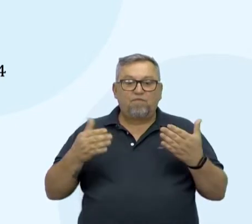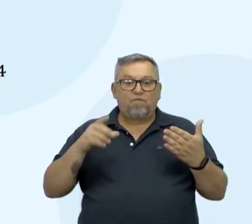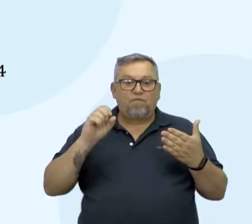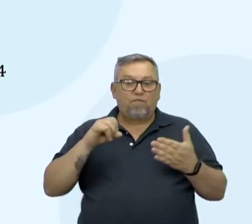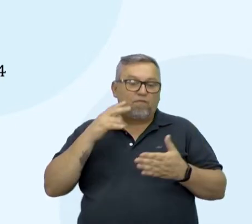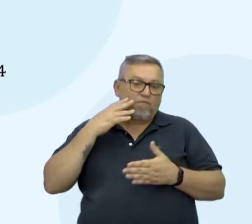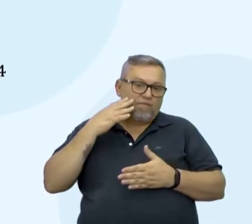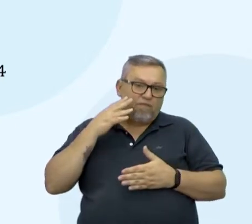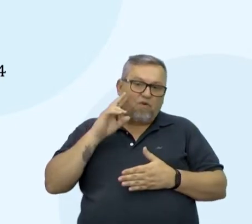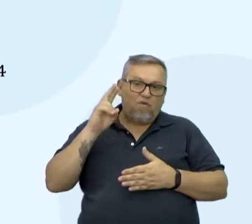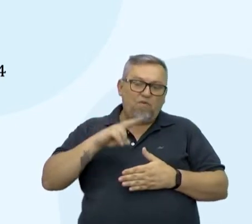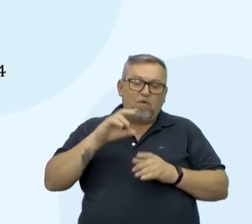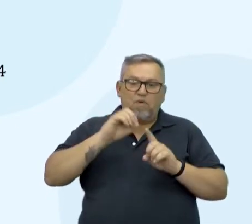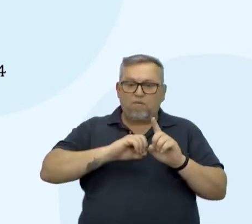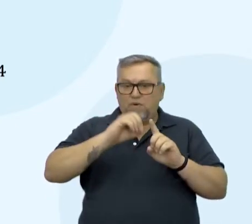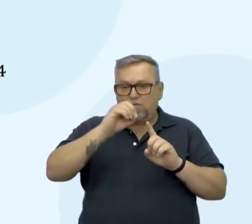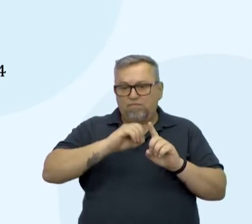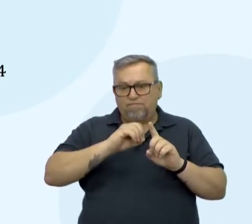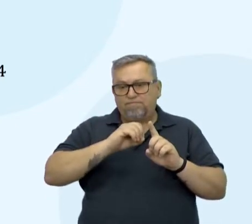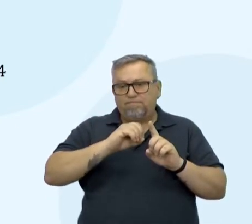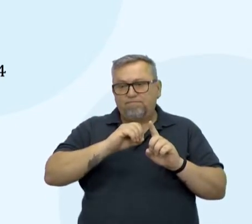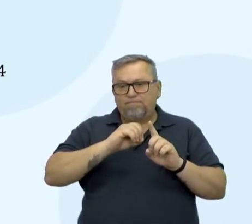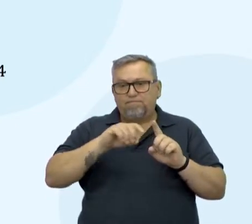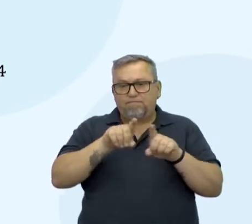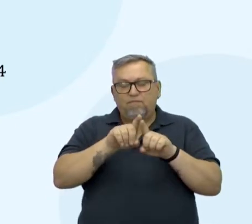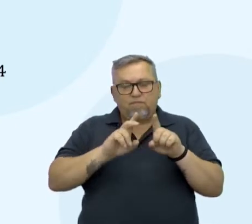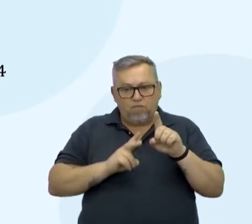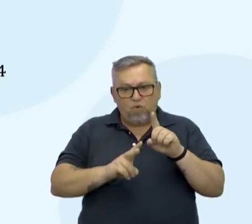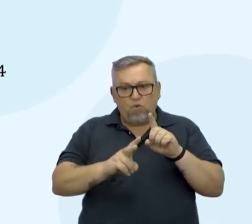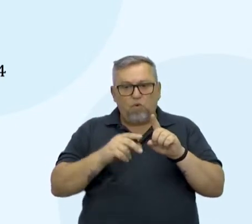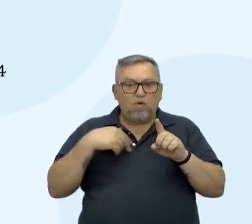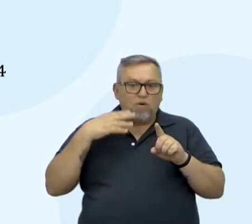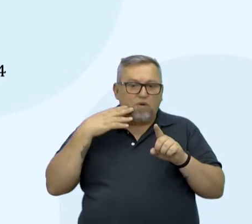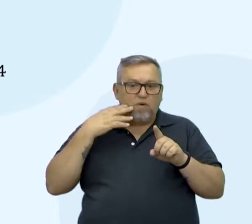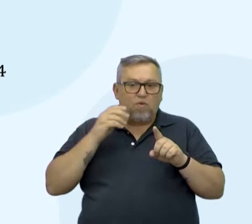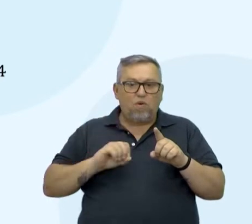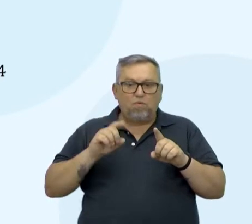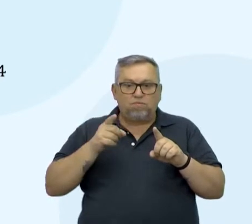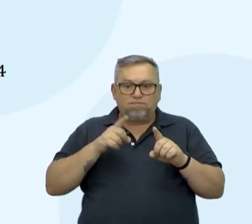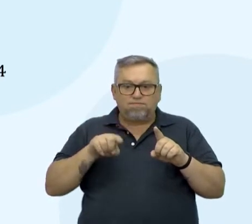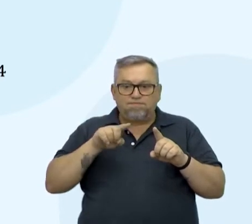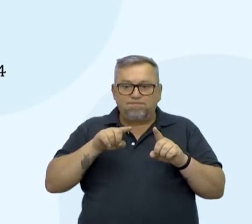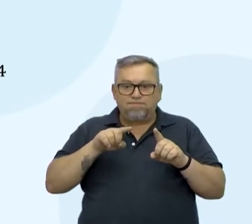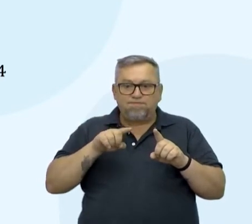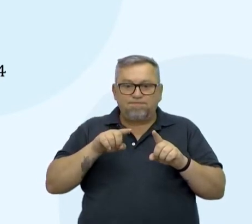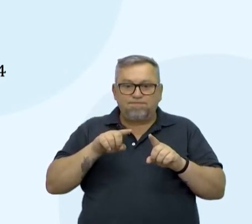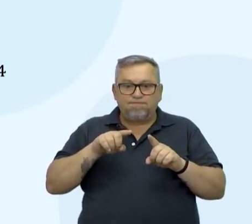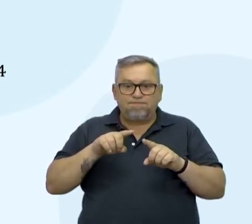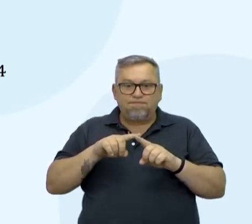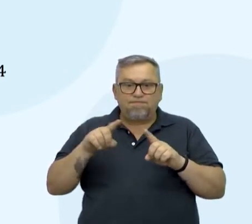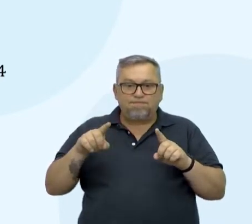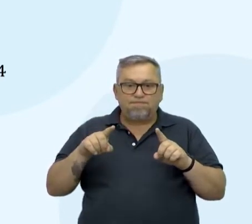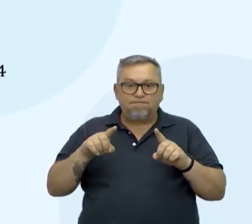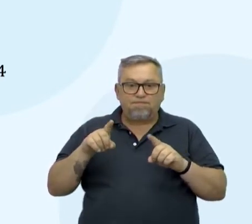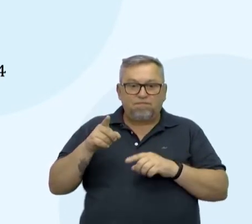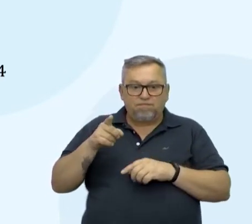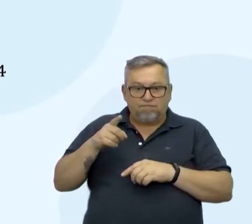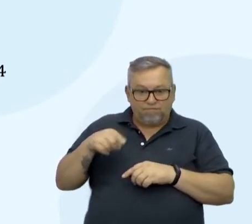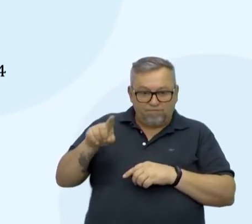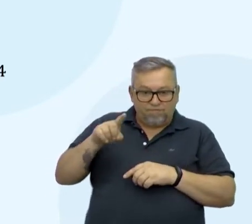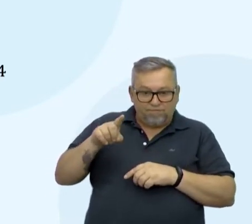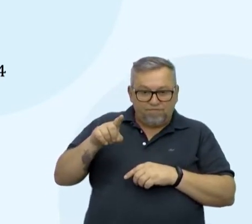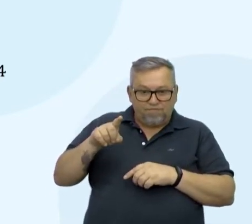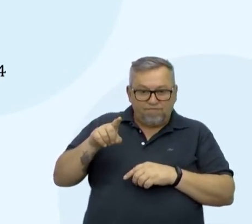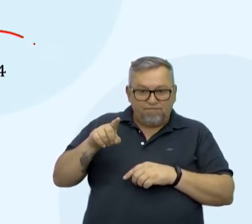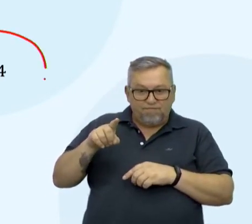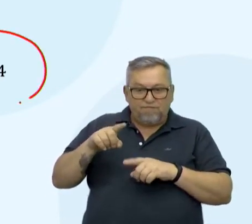sei a intensidade, se eu sei a temperatura e a constante, eu sei a intensidade. Esse sigma aqui é a constante de Stefan Boltzmann, que vale